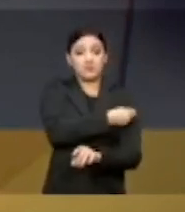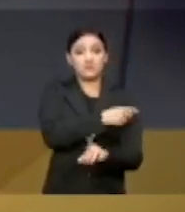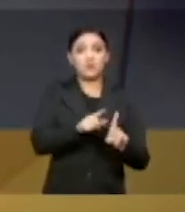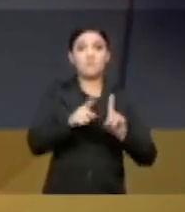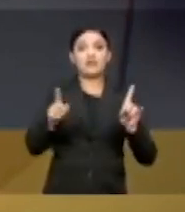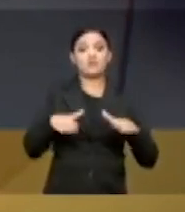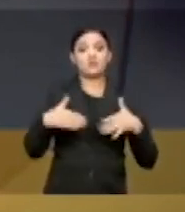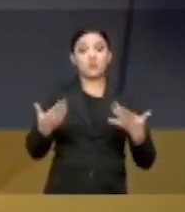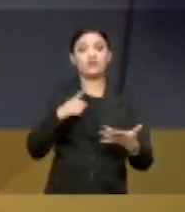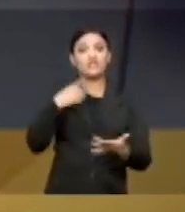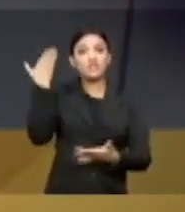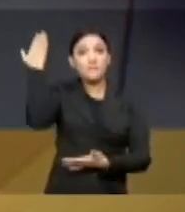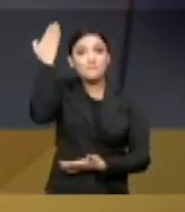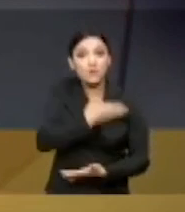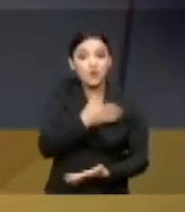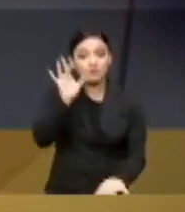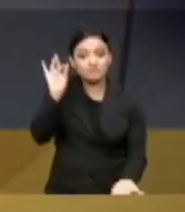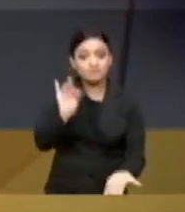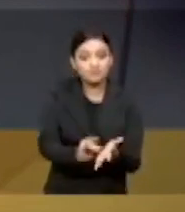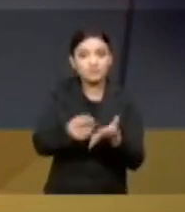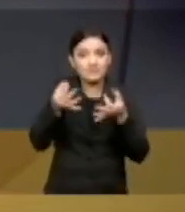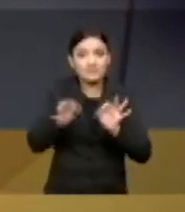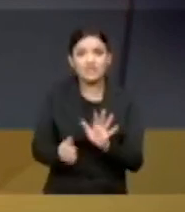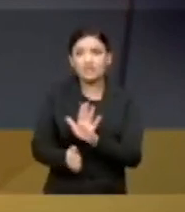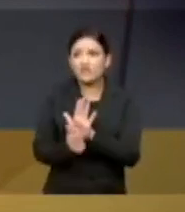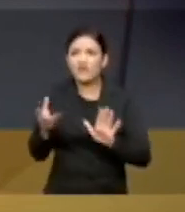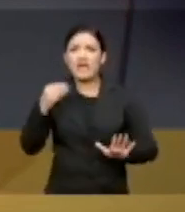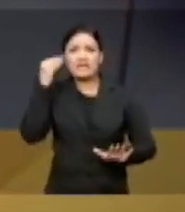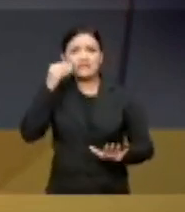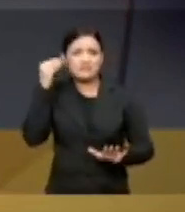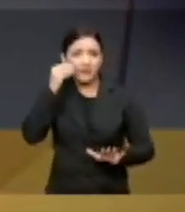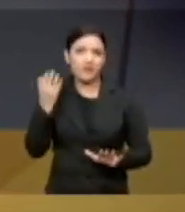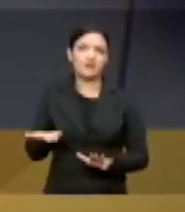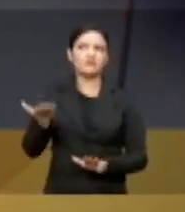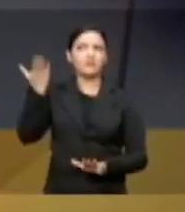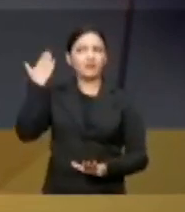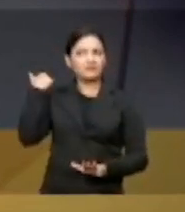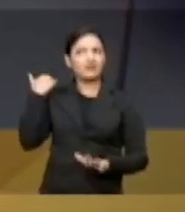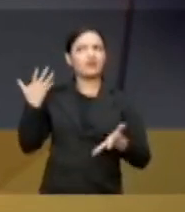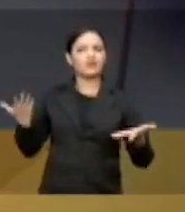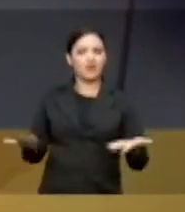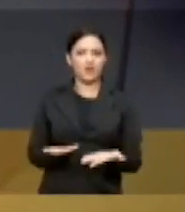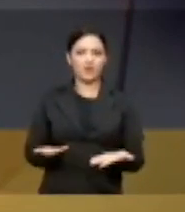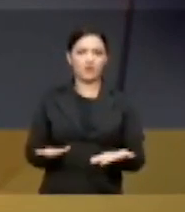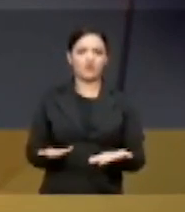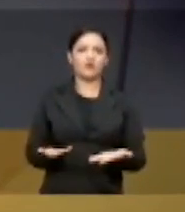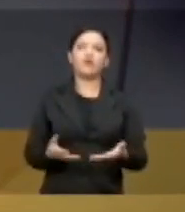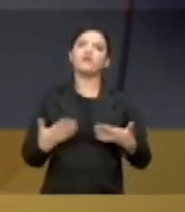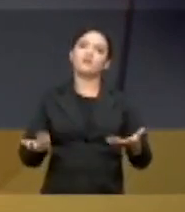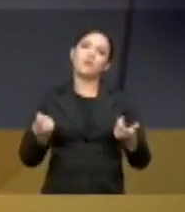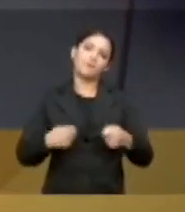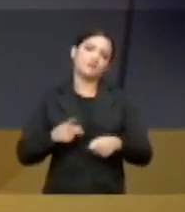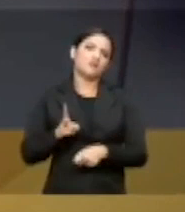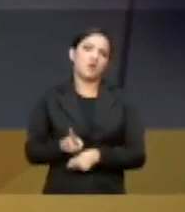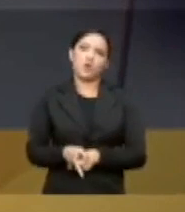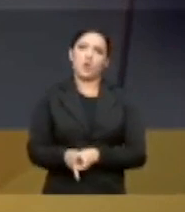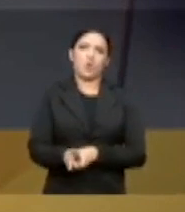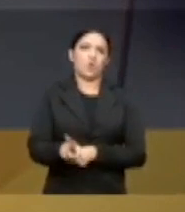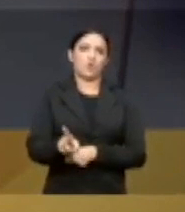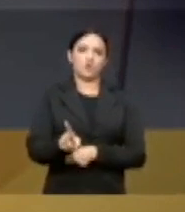bem sucedida de várias experiências pretéritas e presentes. Não há por que romper com essa mecânica exitosa de